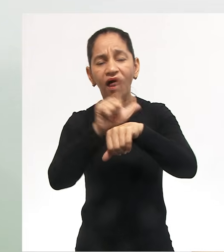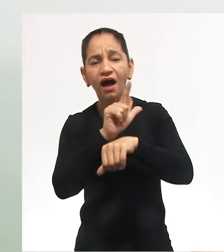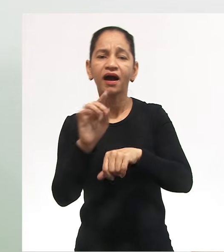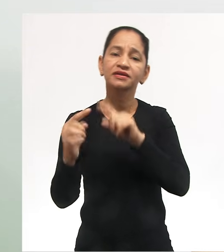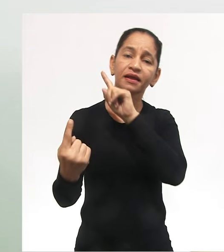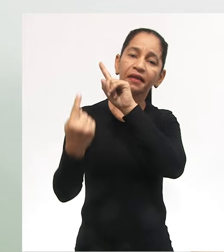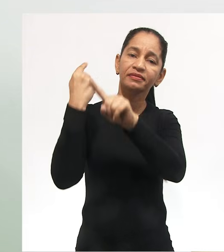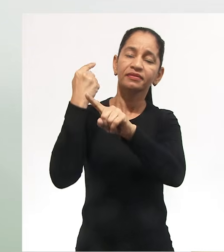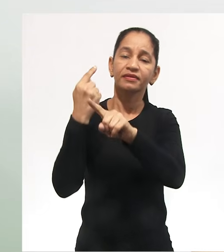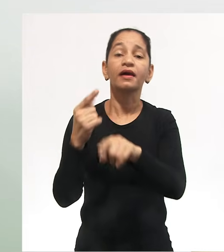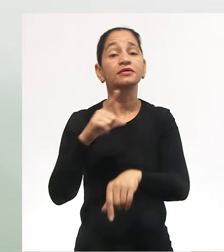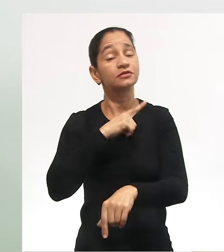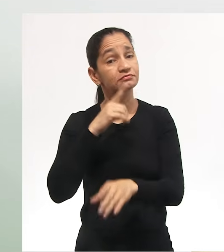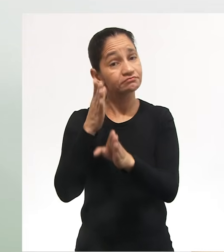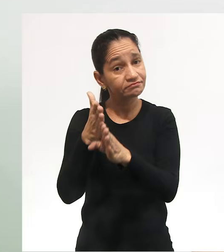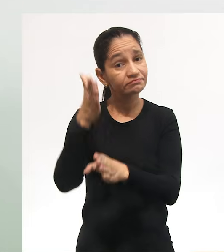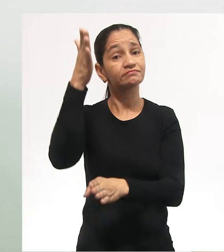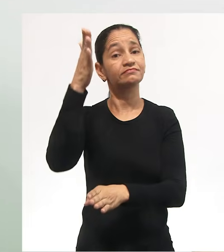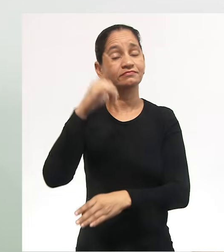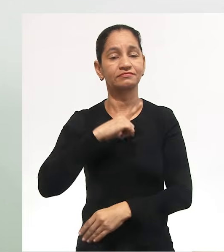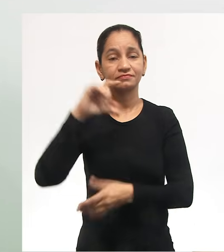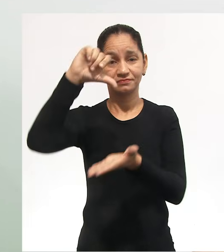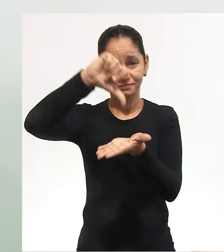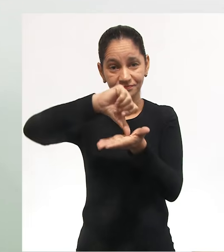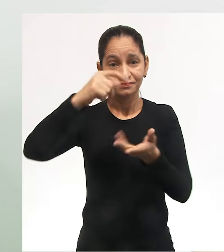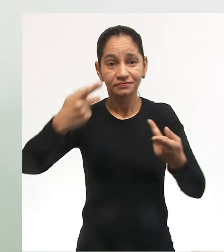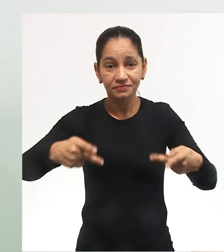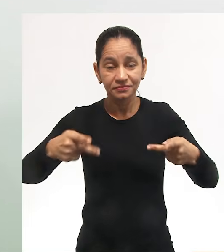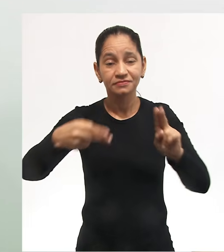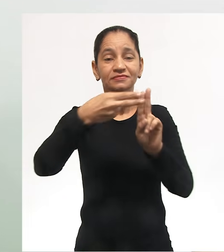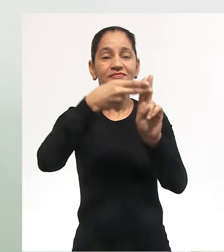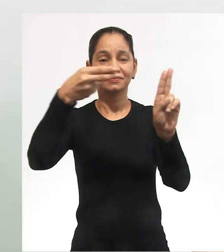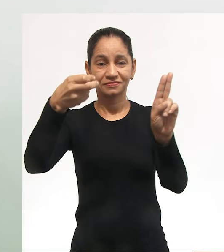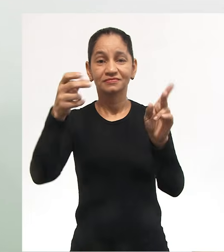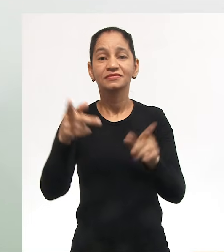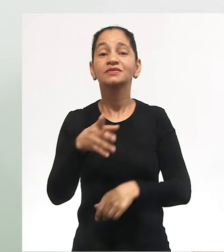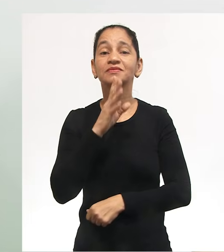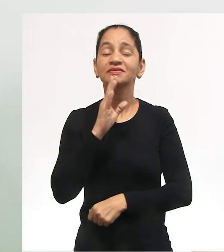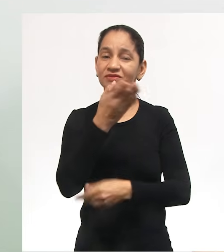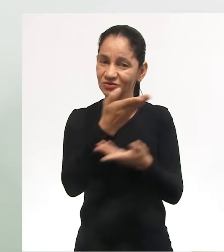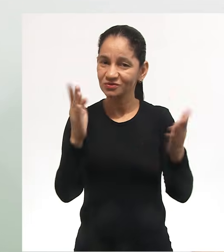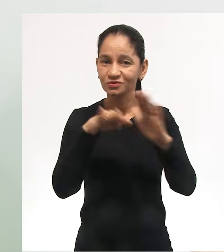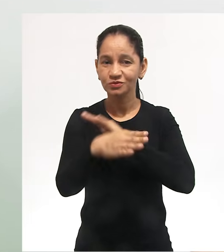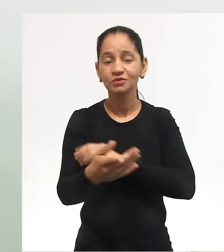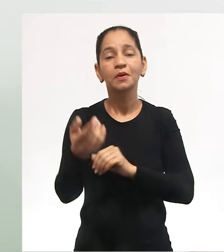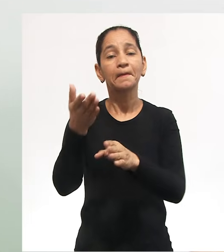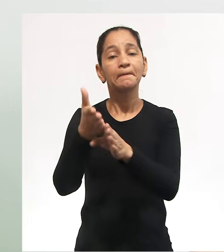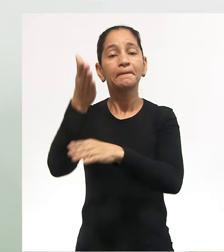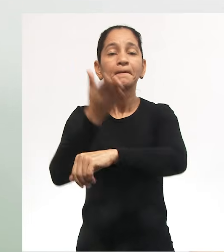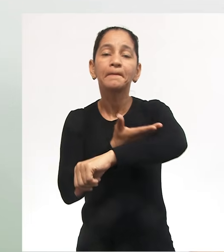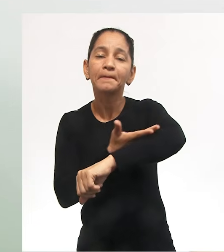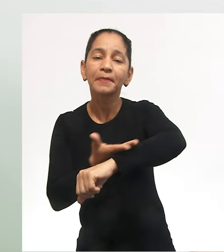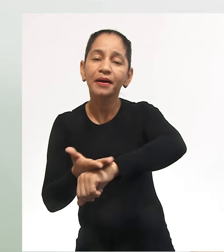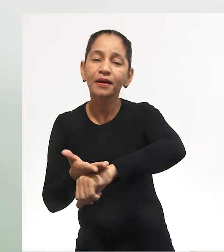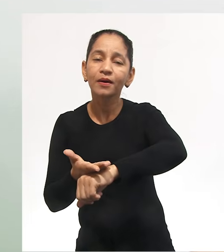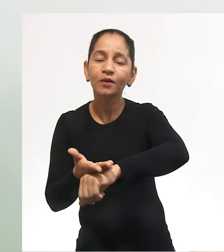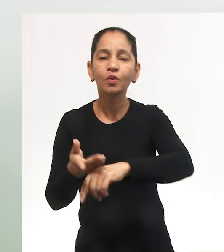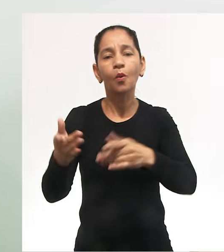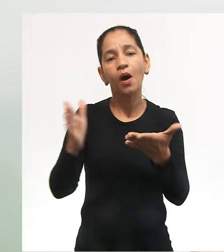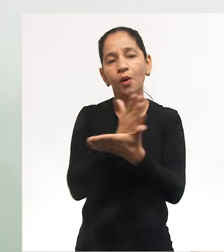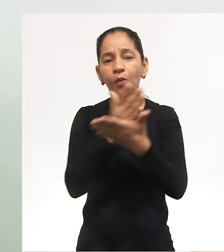lilás. Atrás de mim está a parede dos estúdios do Campo Porto Velho, Zona Norte, é uma parede branca